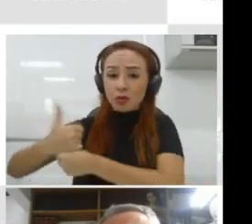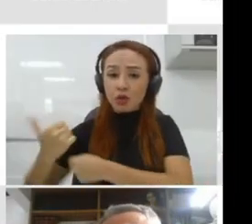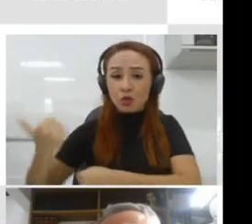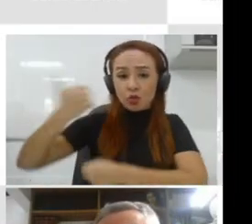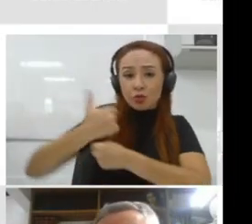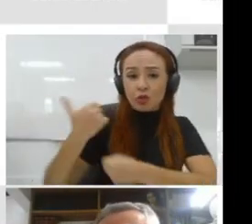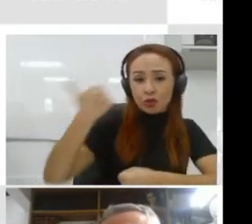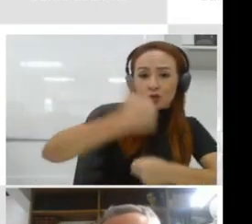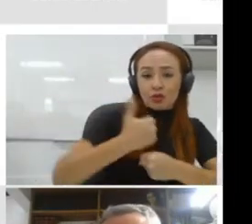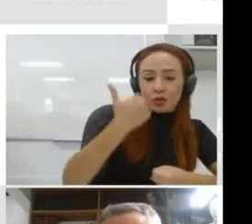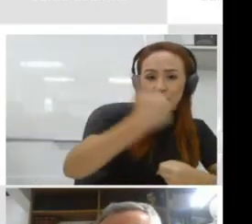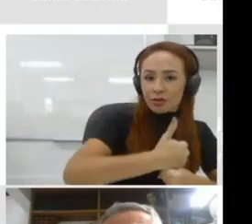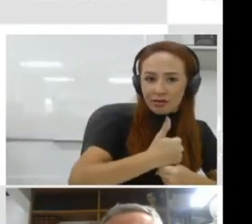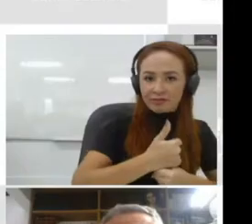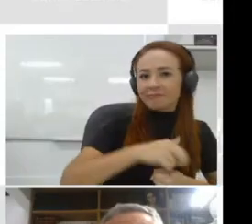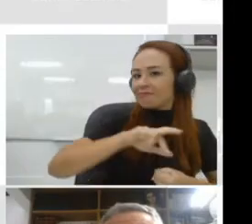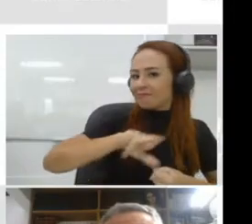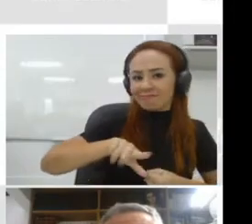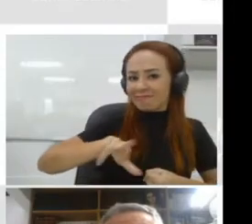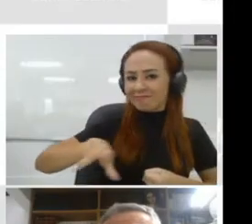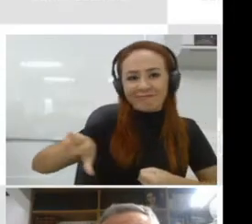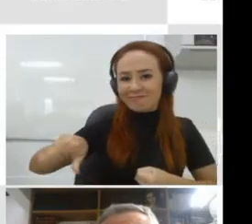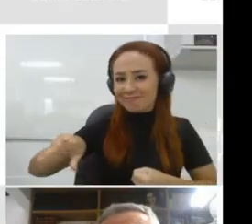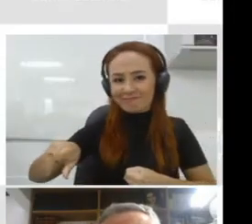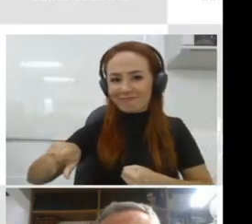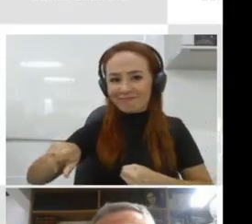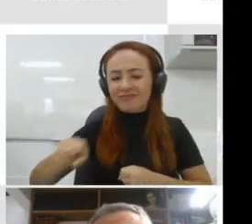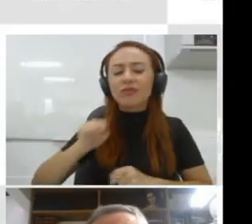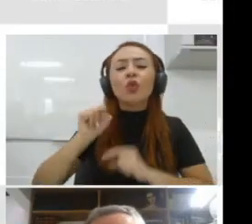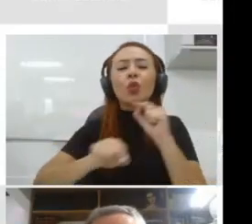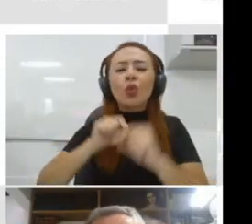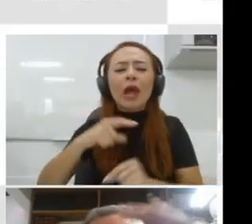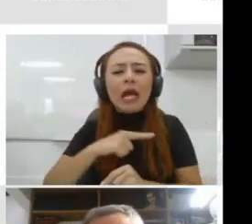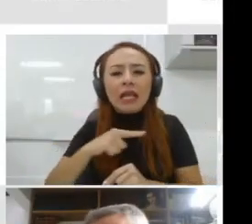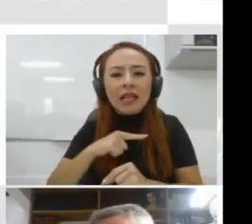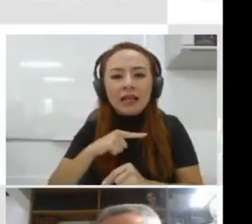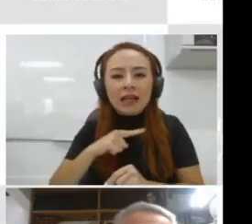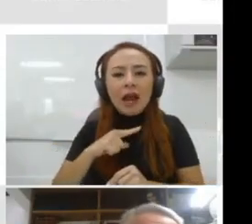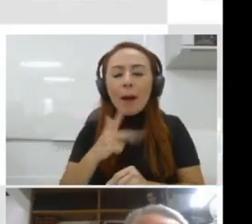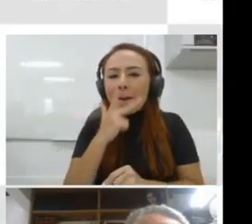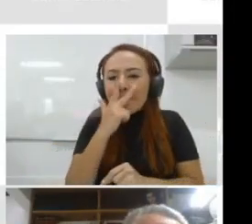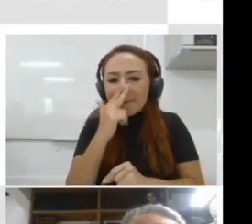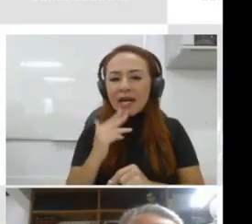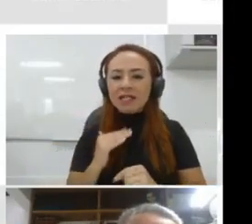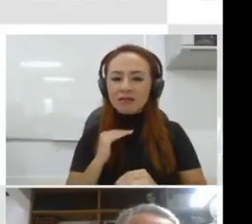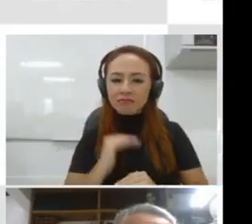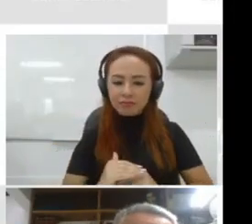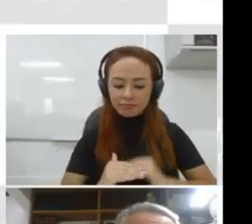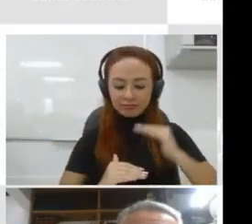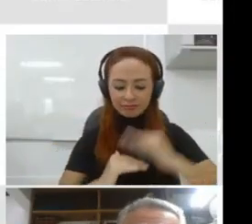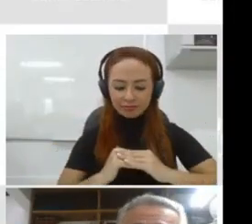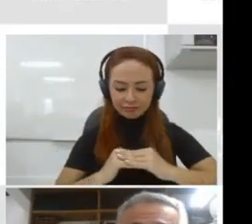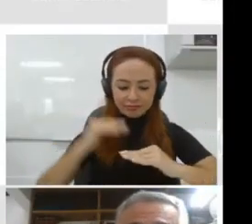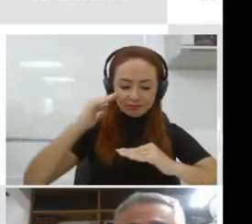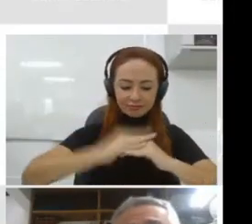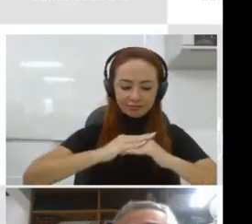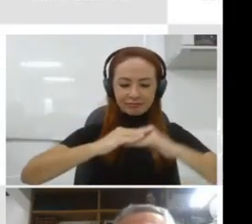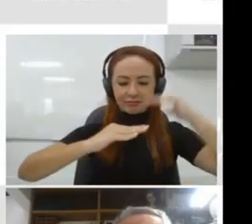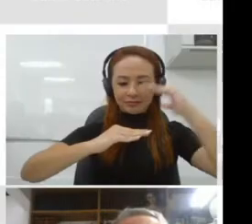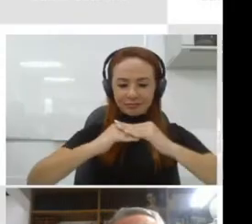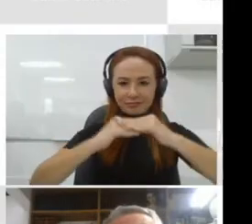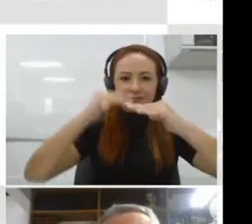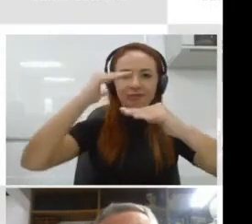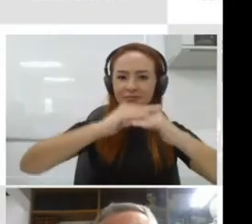as renováveis não substituem as energias fósseis, né? E existe o quê? Um empilhamento, como esse gráfico mostra claramente, e não uma